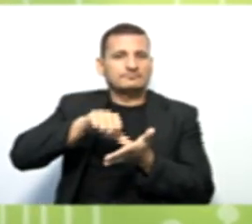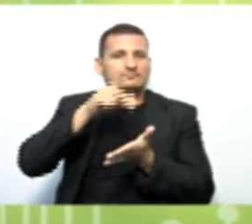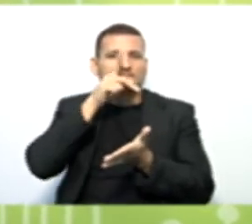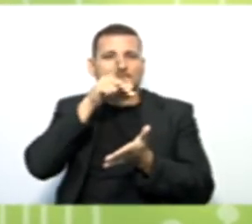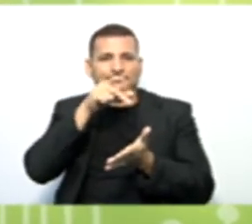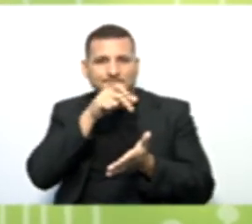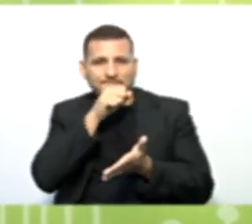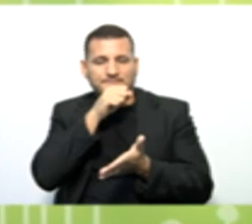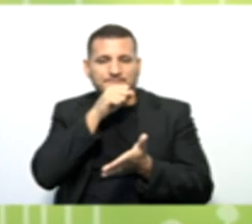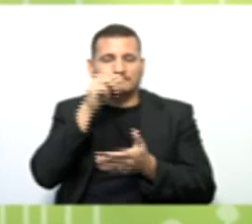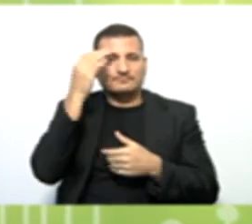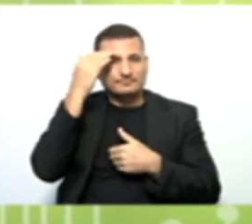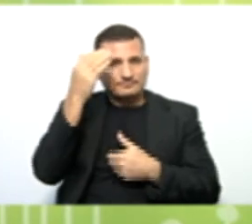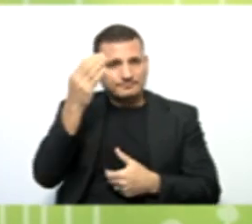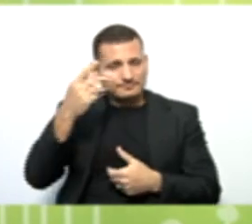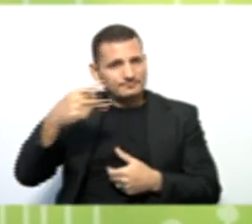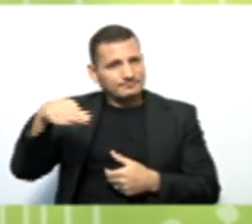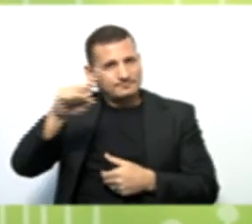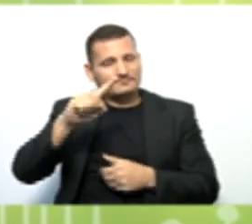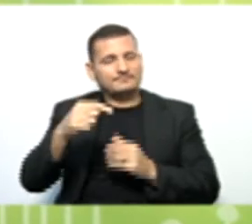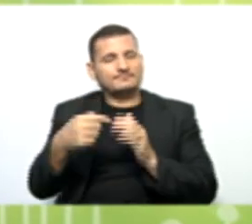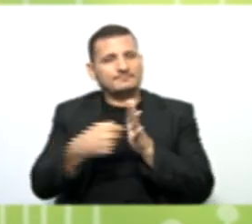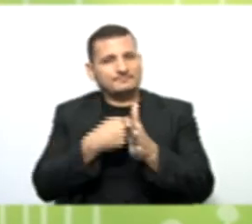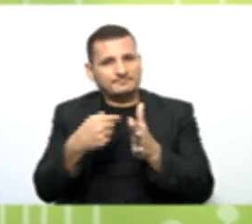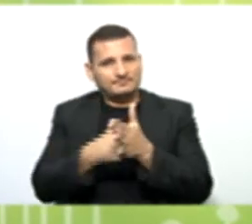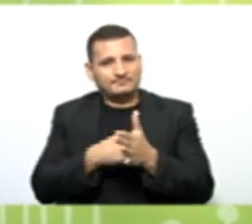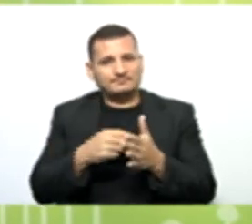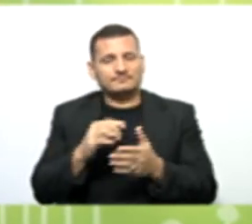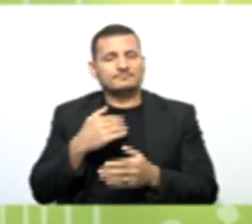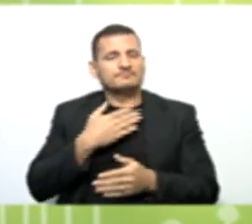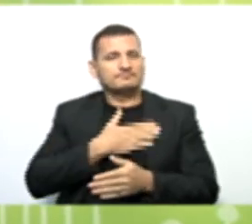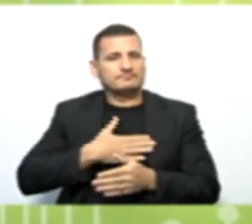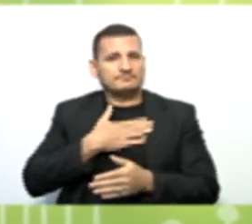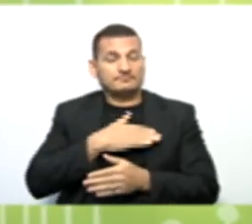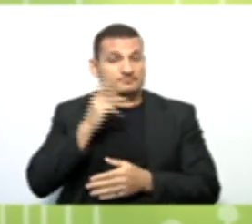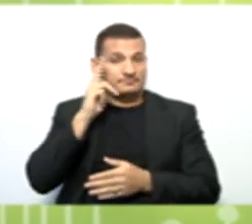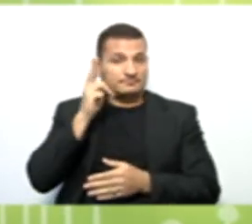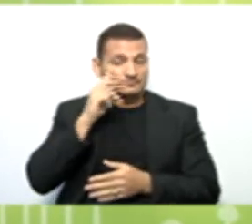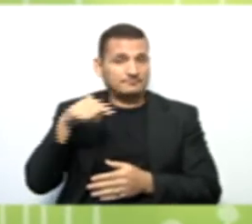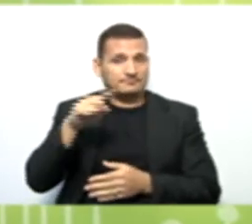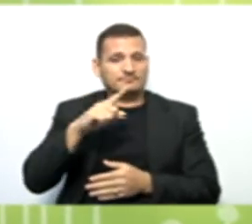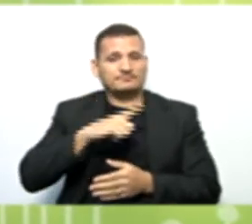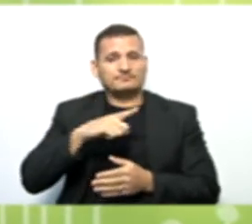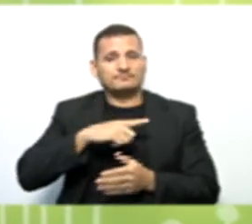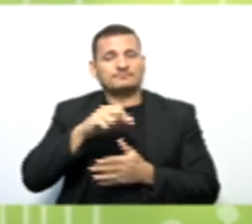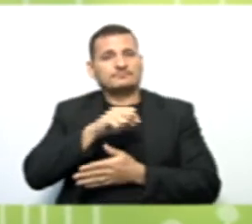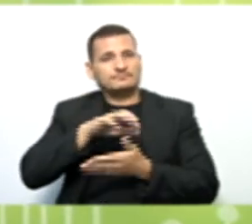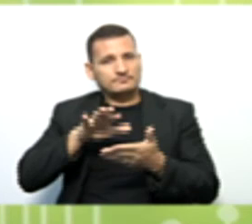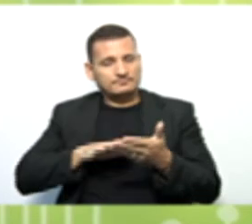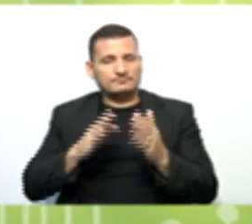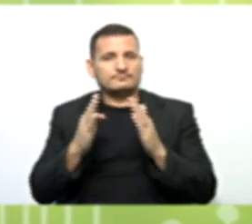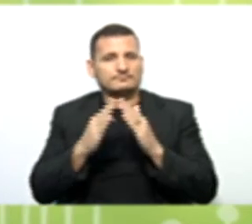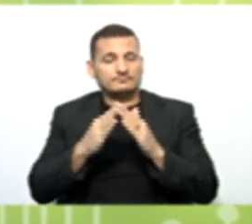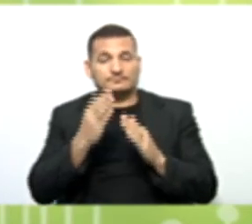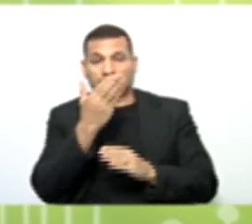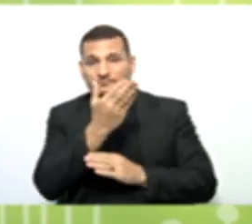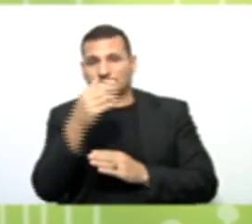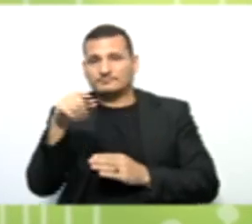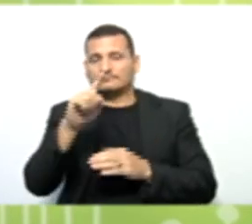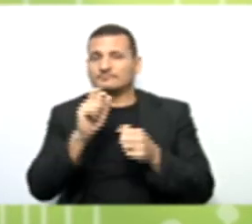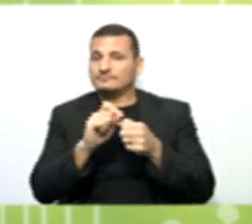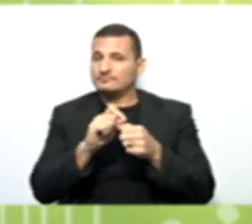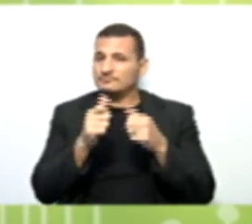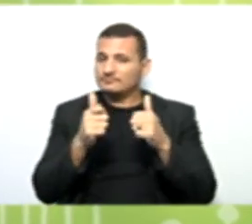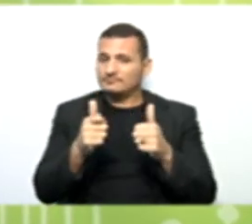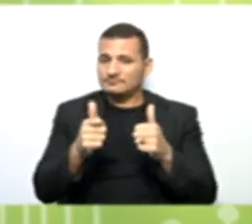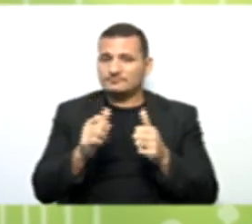Zona Norte, obrigado pela participação de vocês. E eu só gostaria de lembrar que nós temos atividades de percurso lá para vocês fazerem,